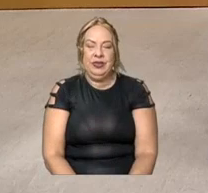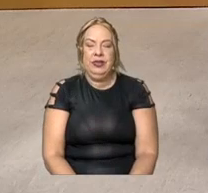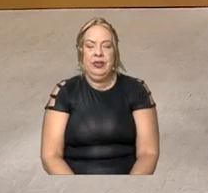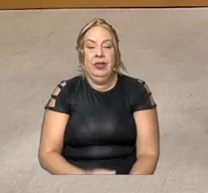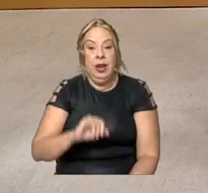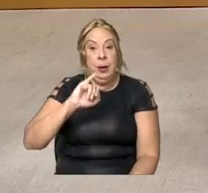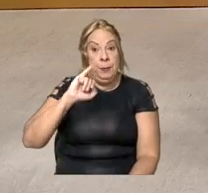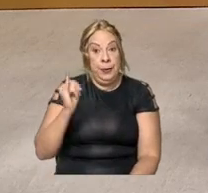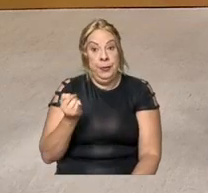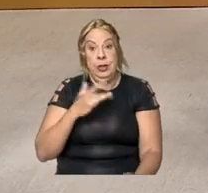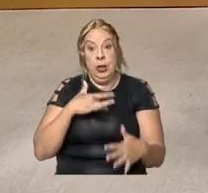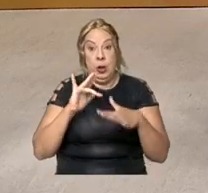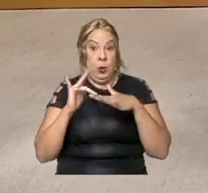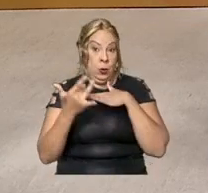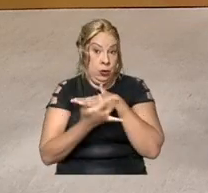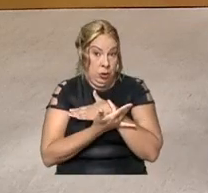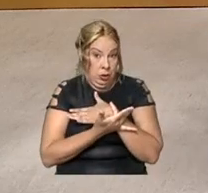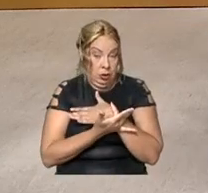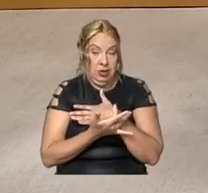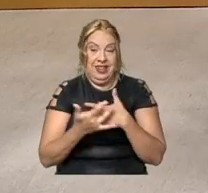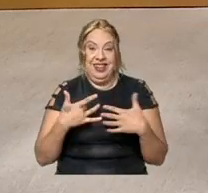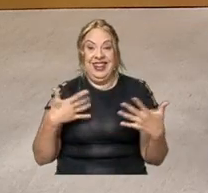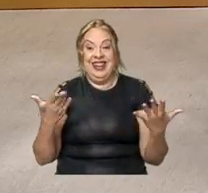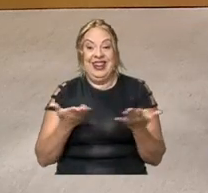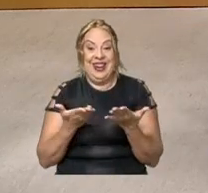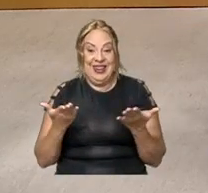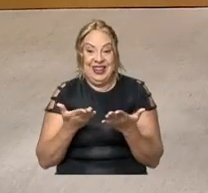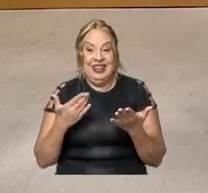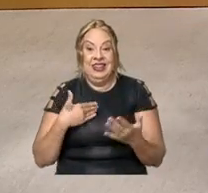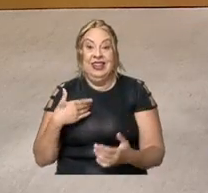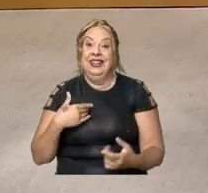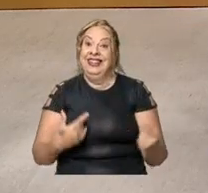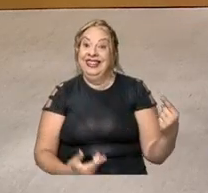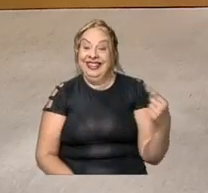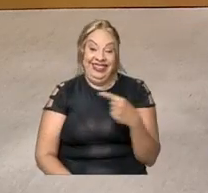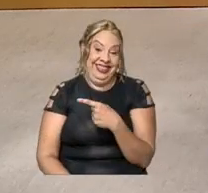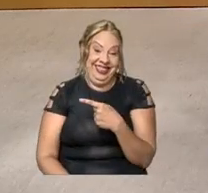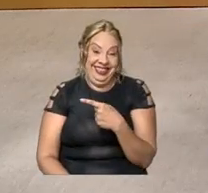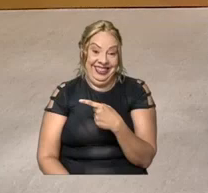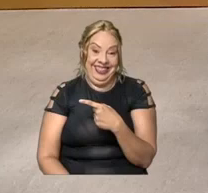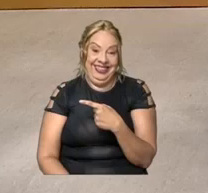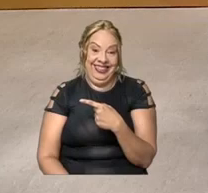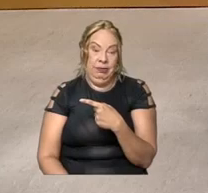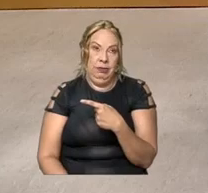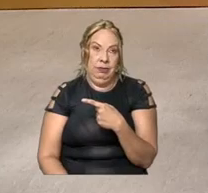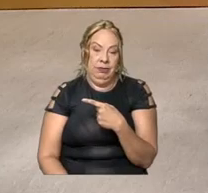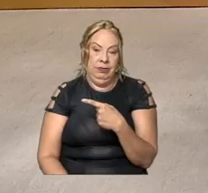de olho. Nós estamos on por lá, não é isso, amigo? Através do Instagram, do Facebook e